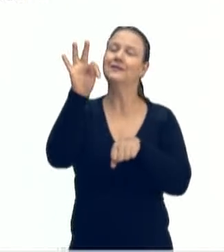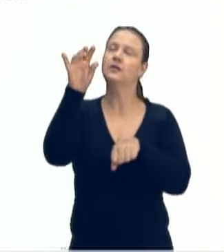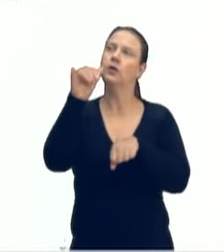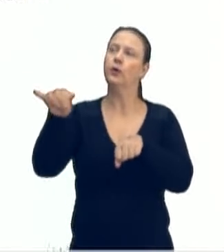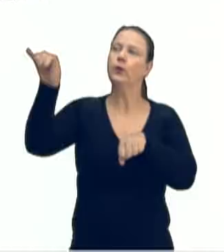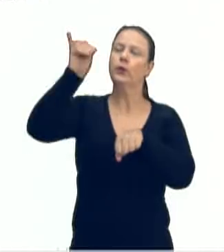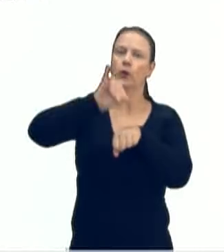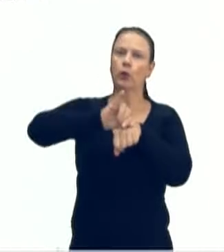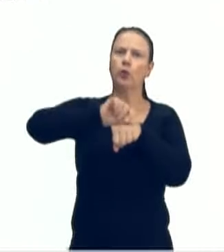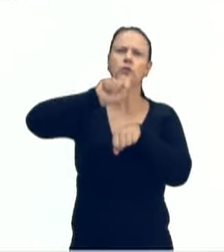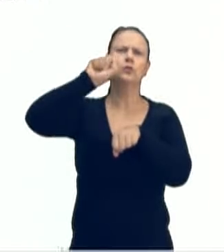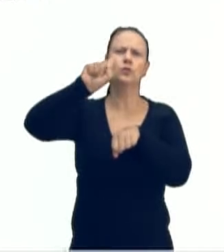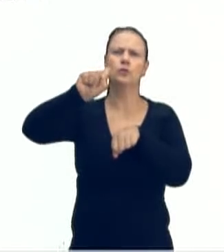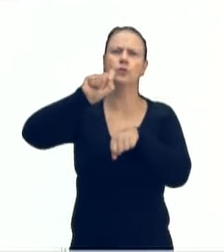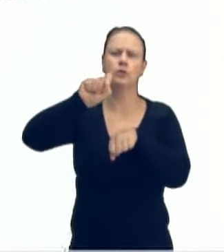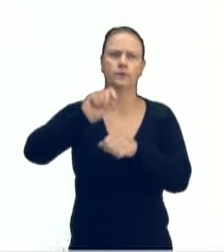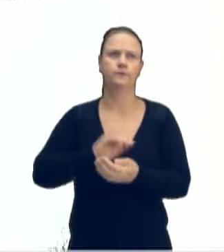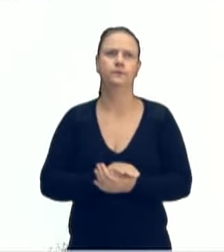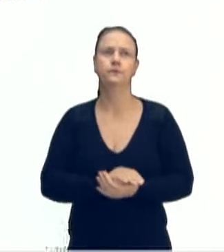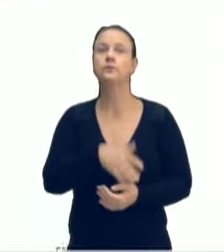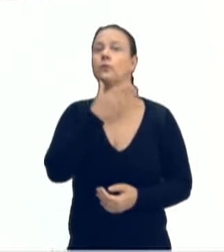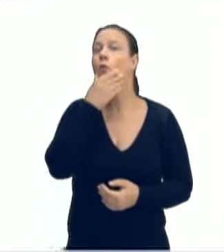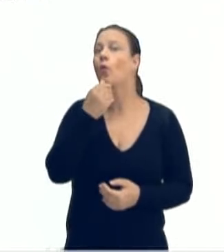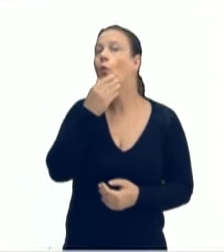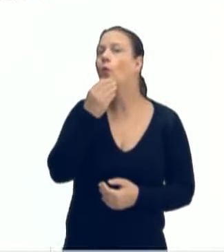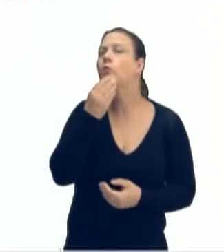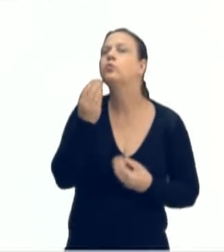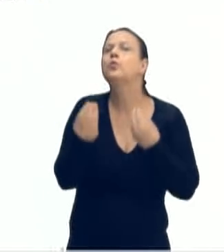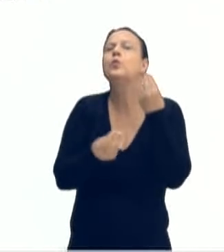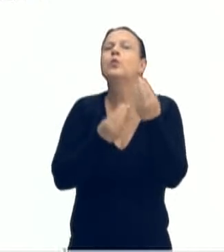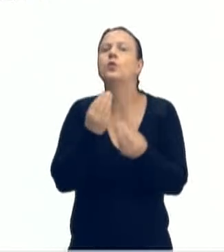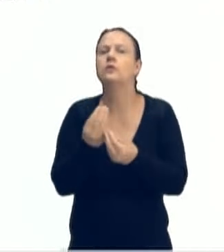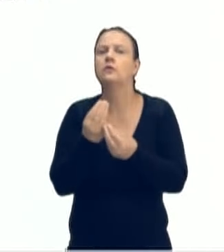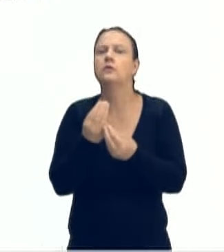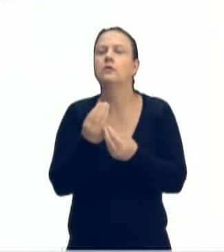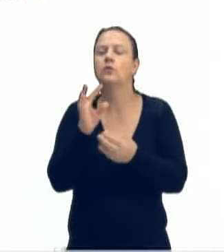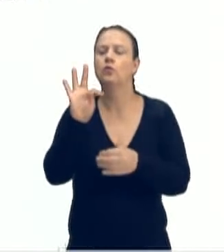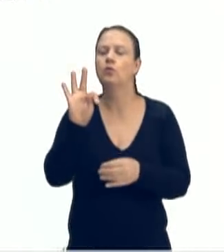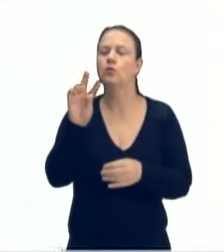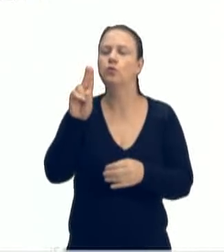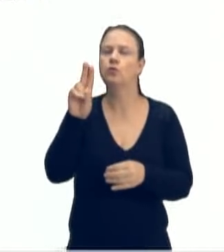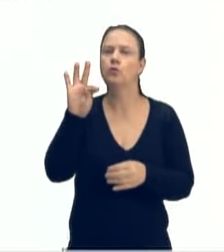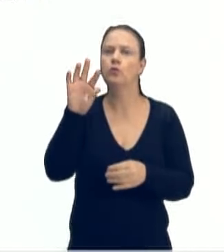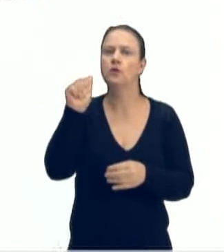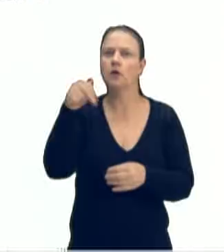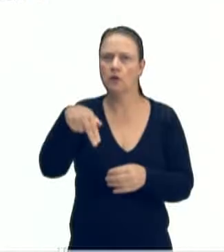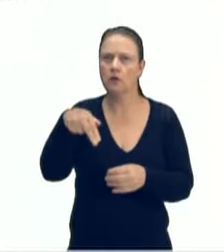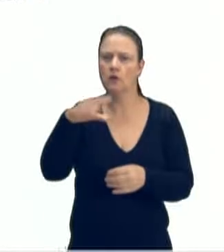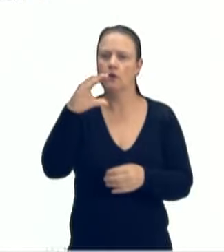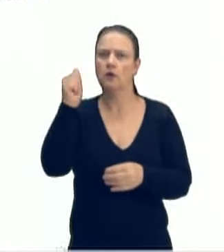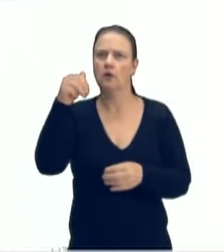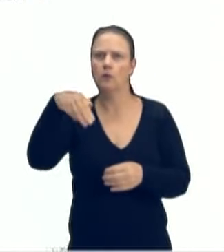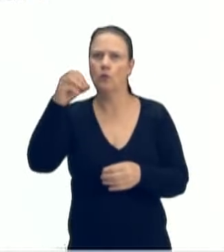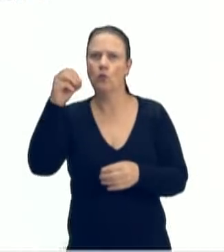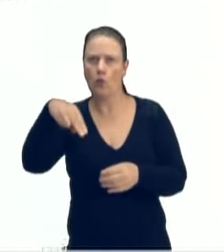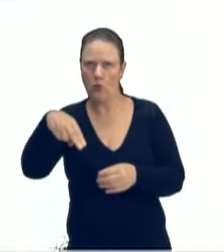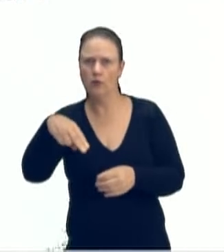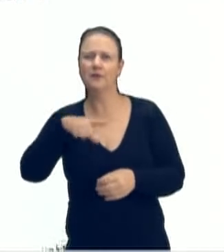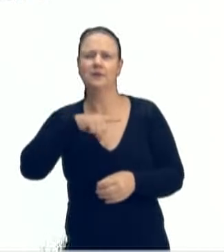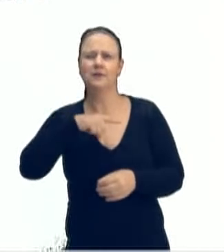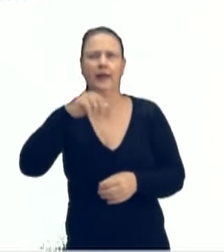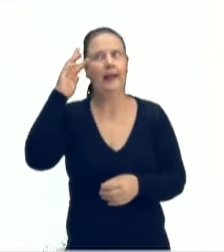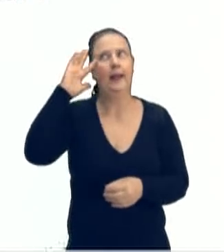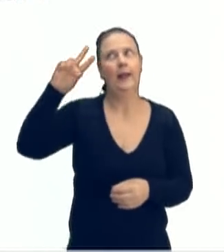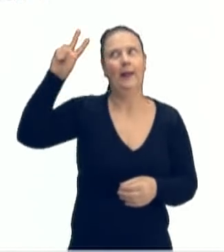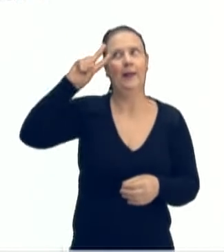máscara mortuária do menino faraó Tutankhamon, que morreu apenas com 19 anos. Tem muitas lendas, inclusive,